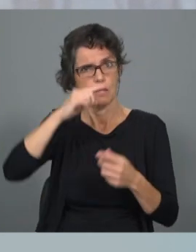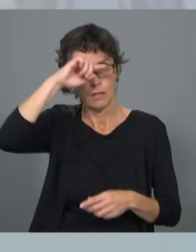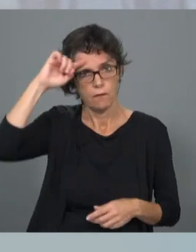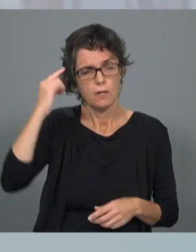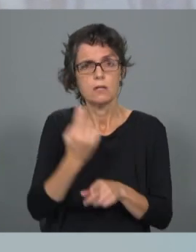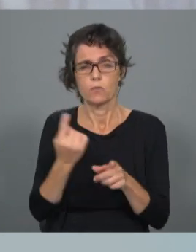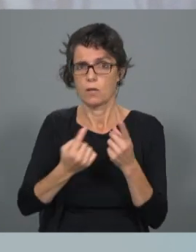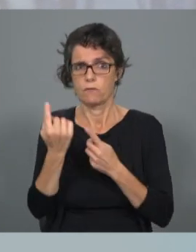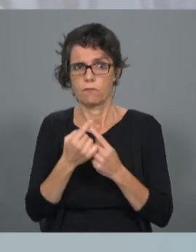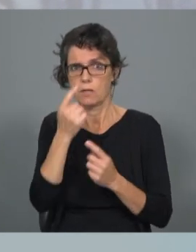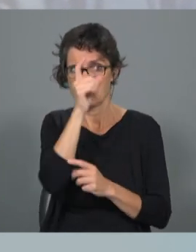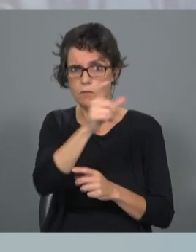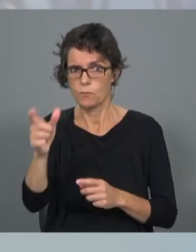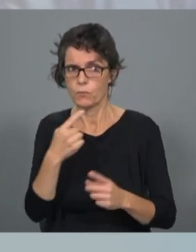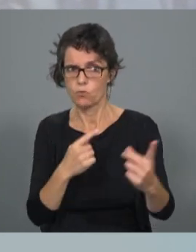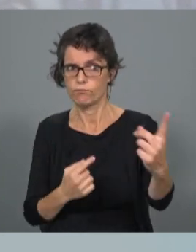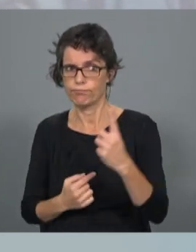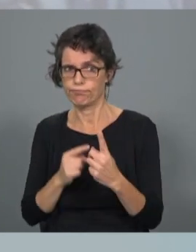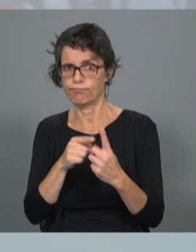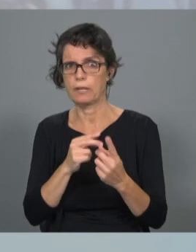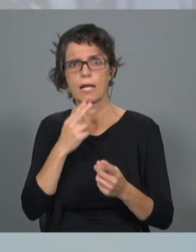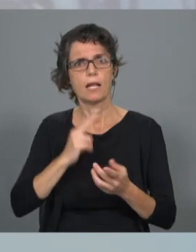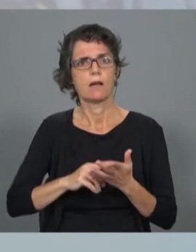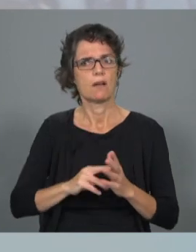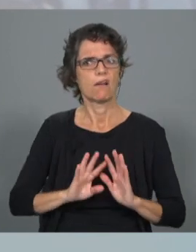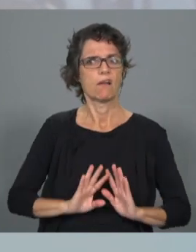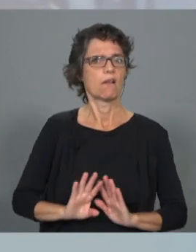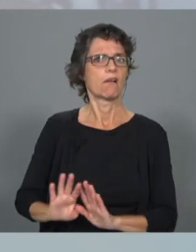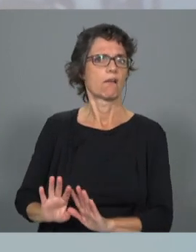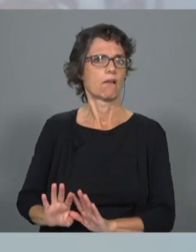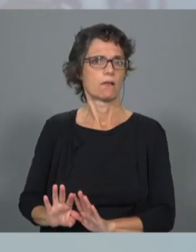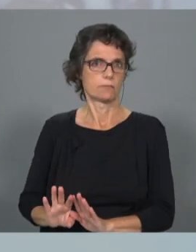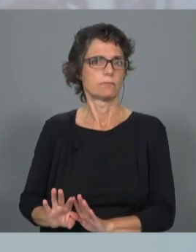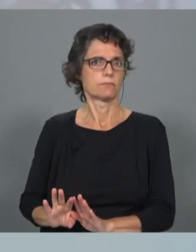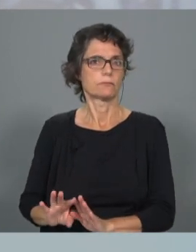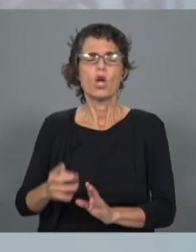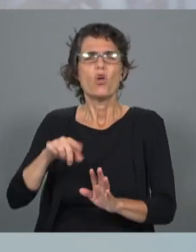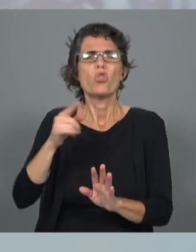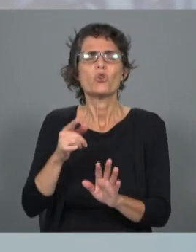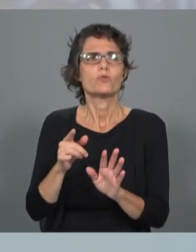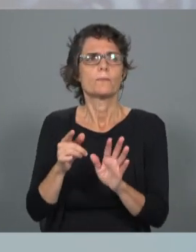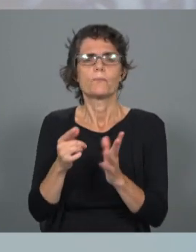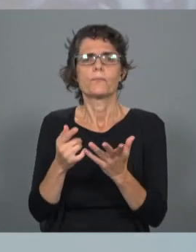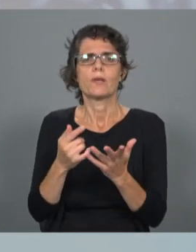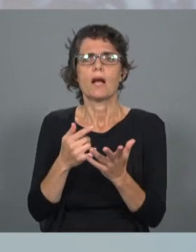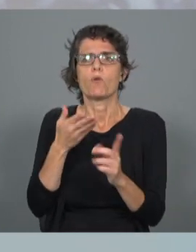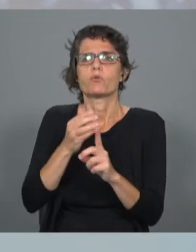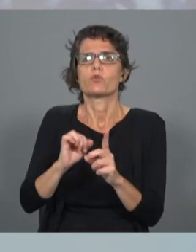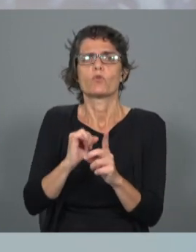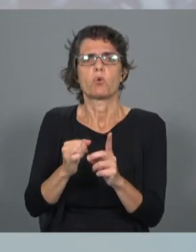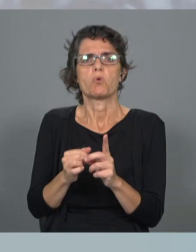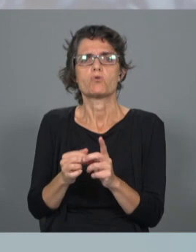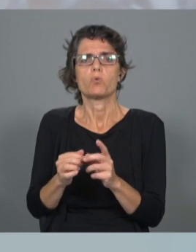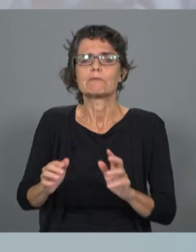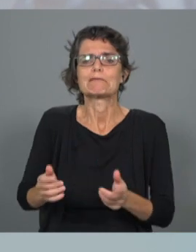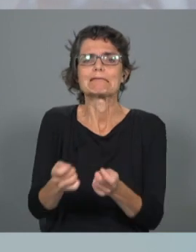muito da verdade. Nós não estamos propriamente para provocar ninguém no mau sentido, mas o homem de